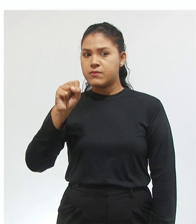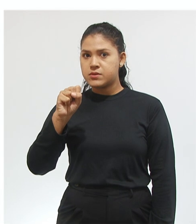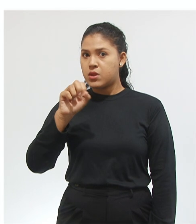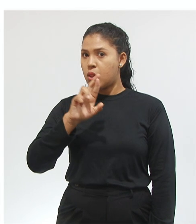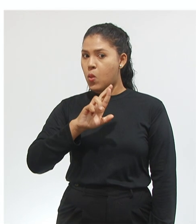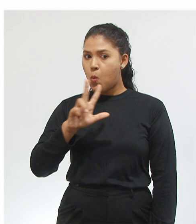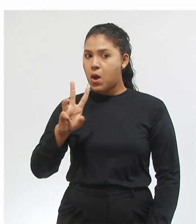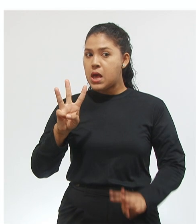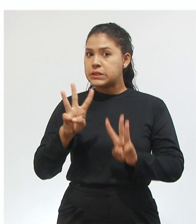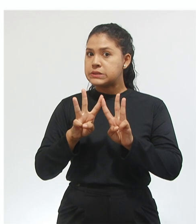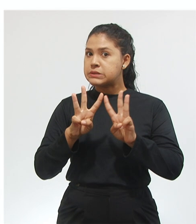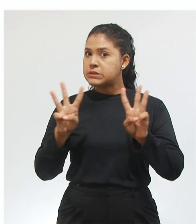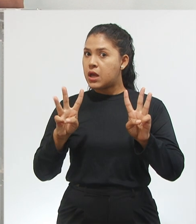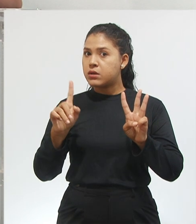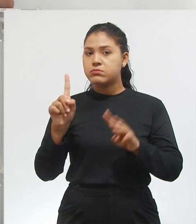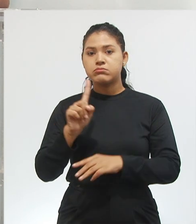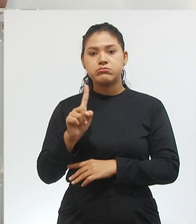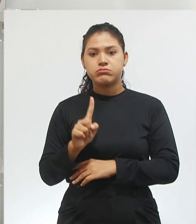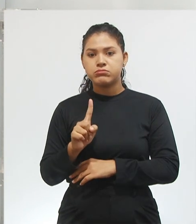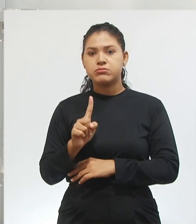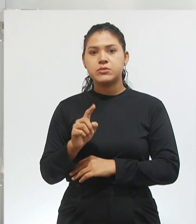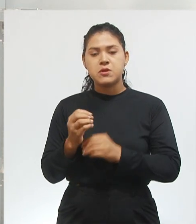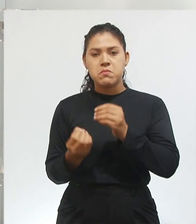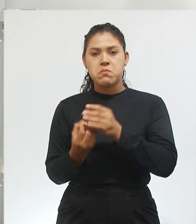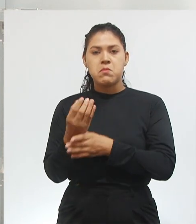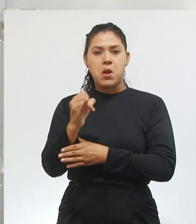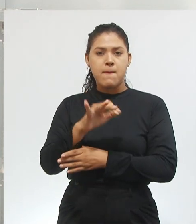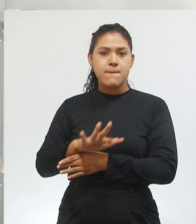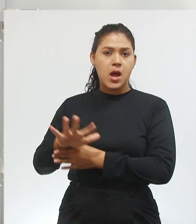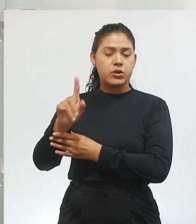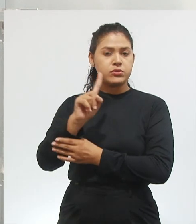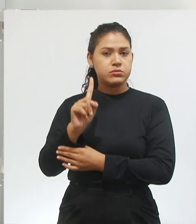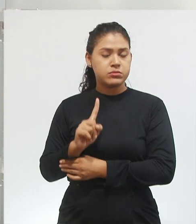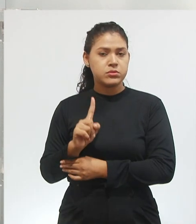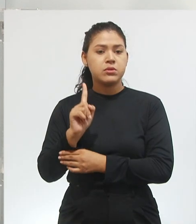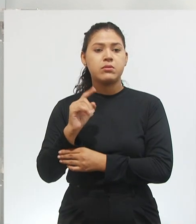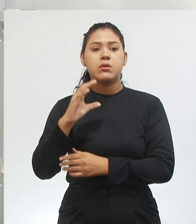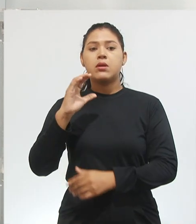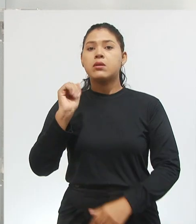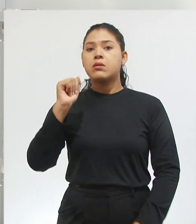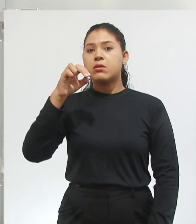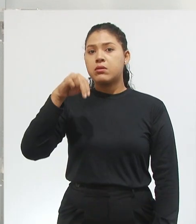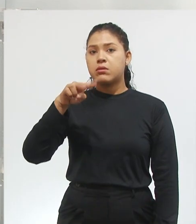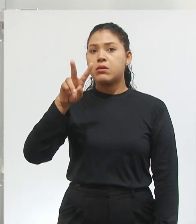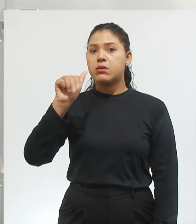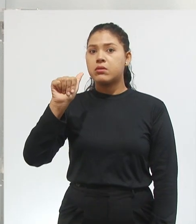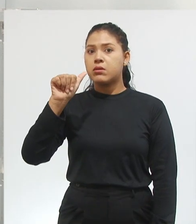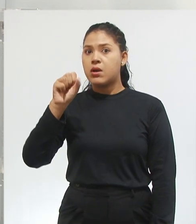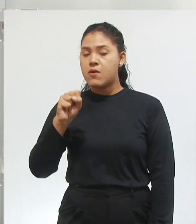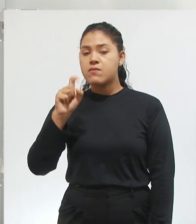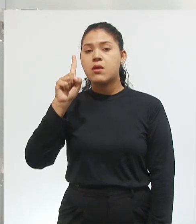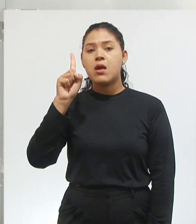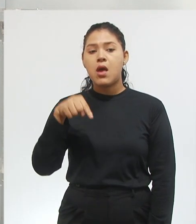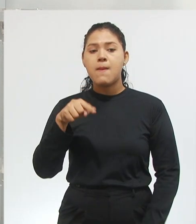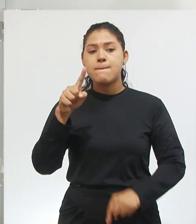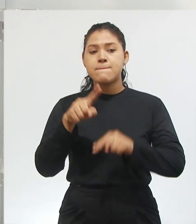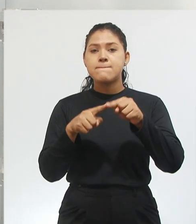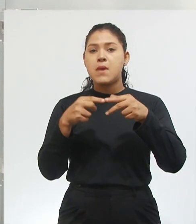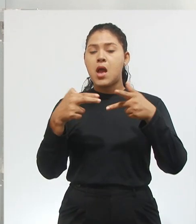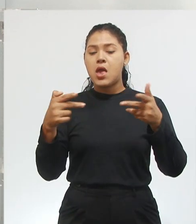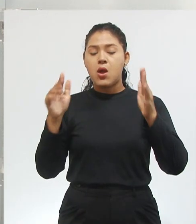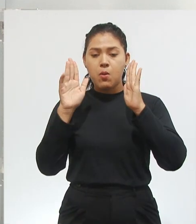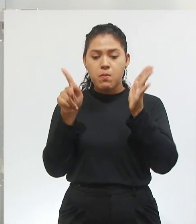site que você abre e faz imagens desenho gráfico não tá o Canvas você vai ver que é uma ferramenta